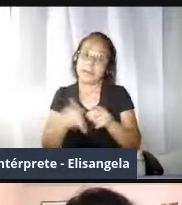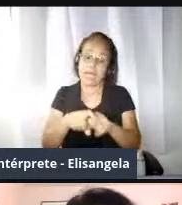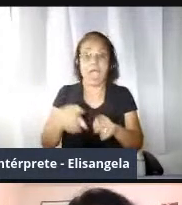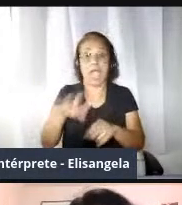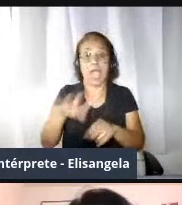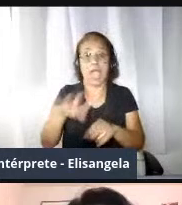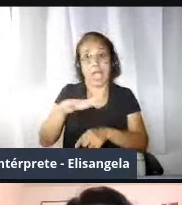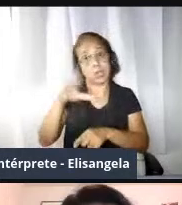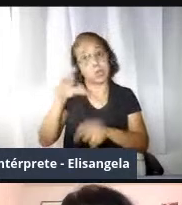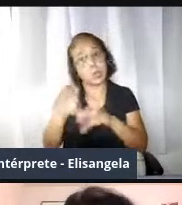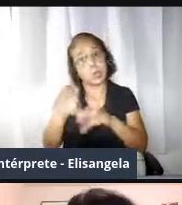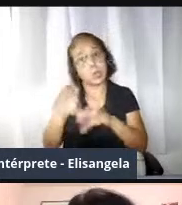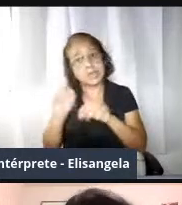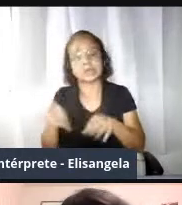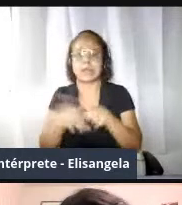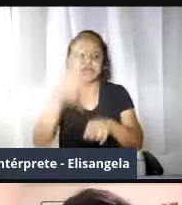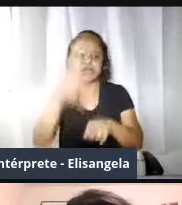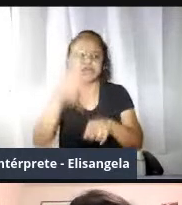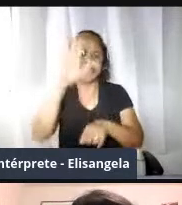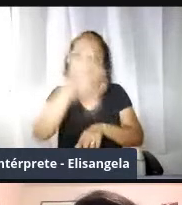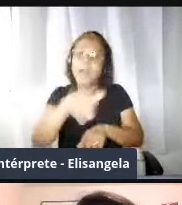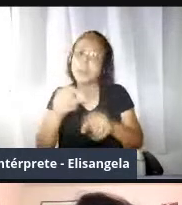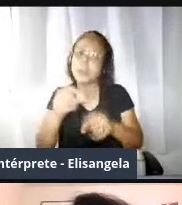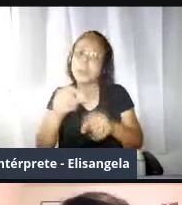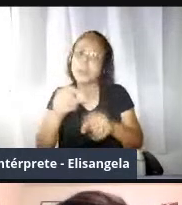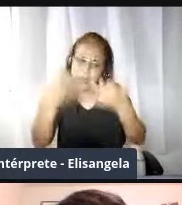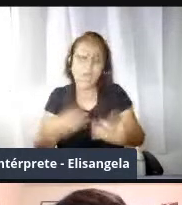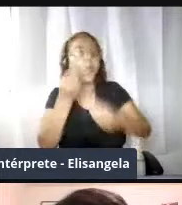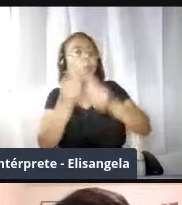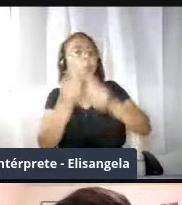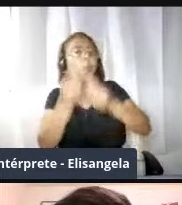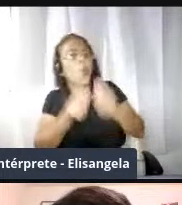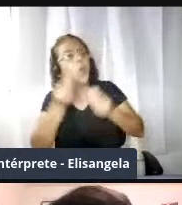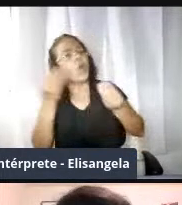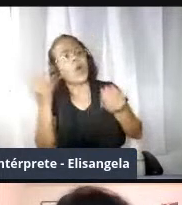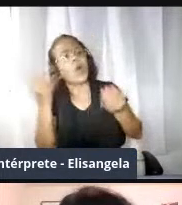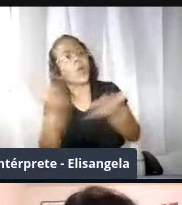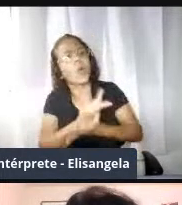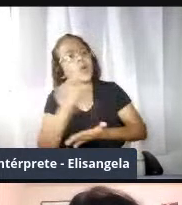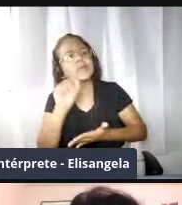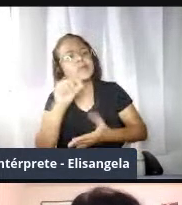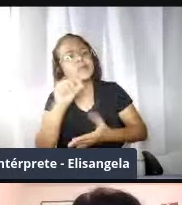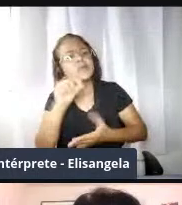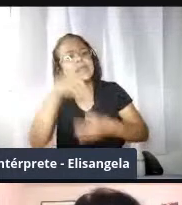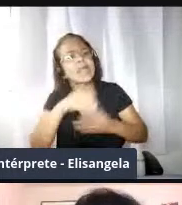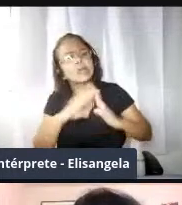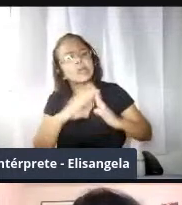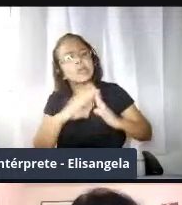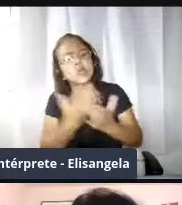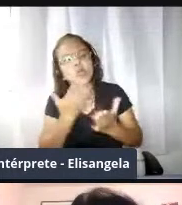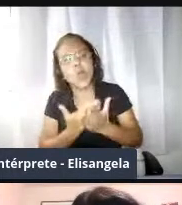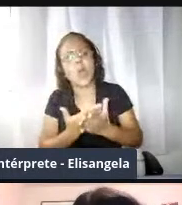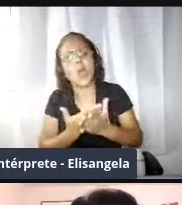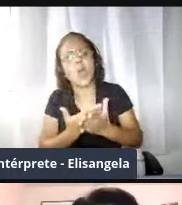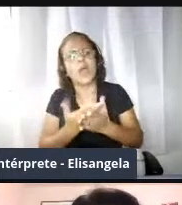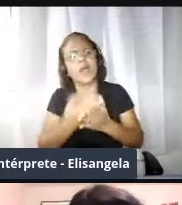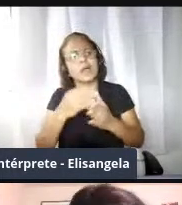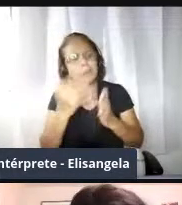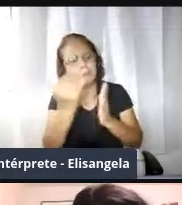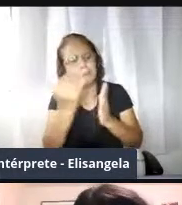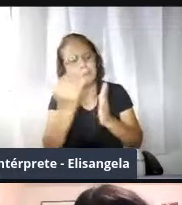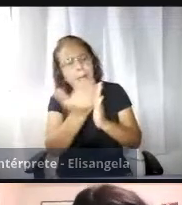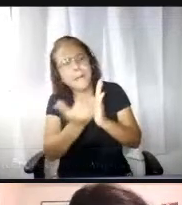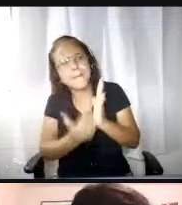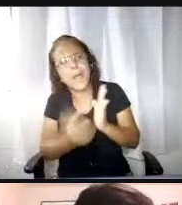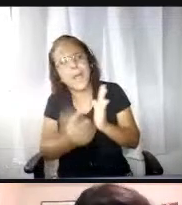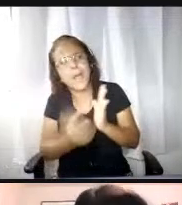dar sua explicação. O que que acontece nessa escola? Quais são a. O que que acontece nos processos escolares, né, que dão nisso